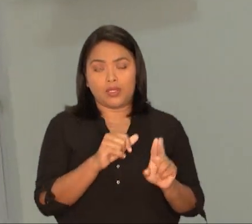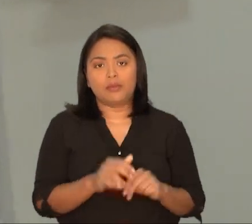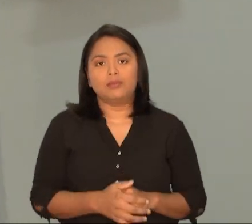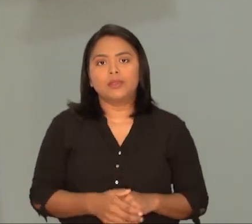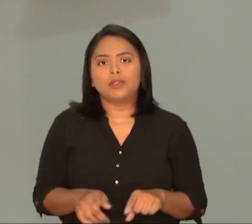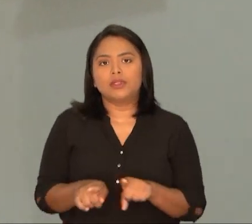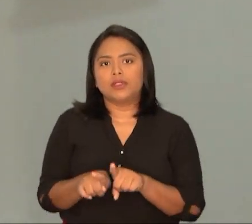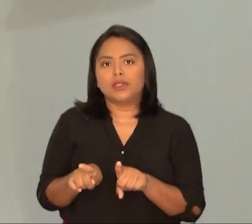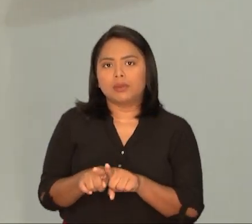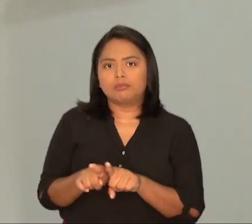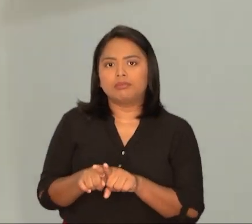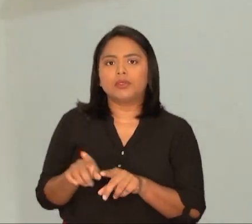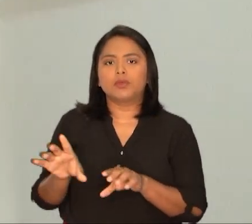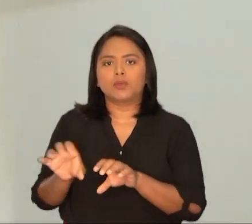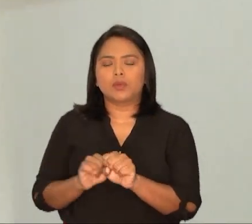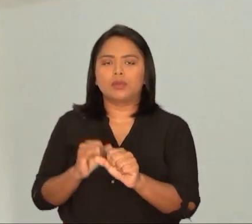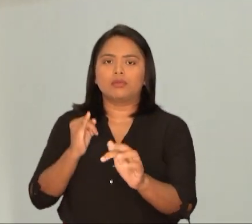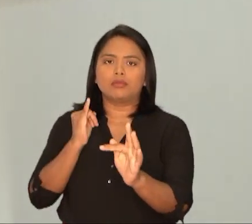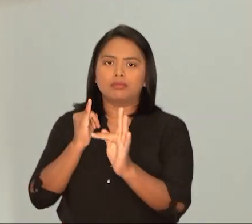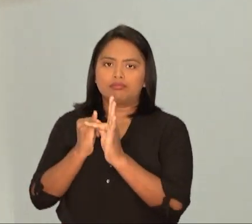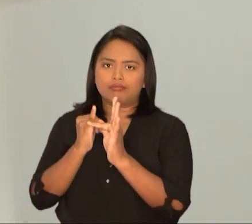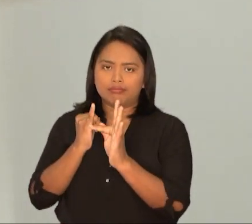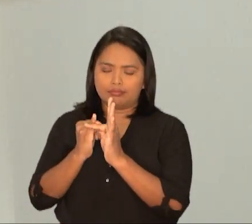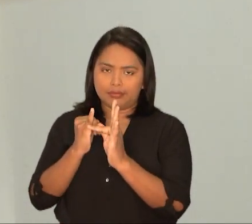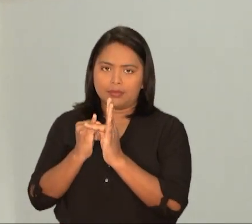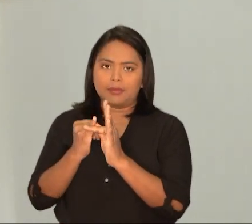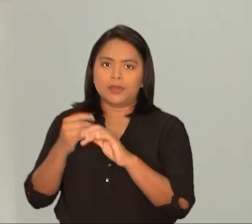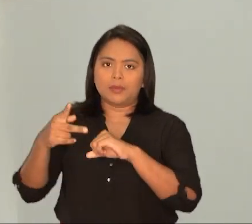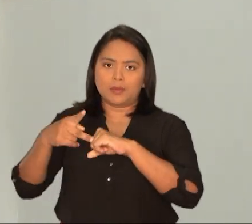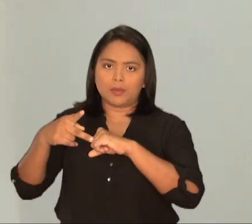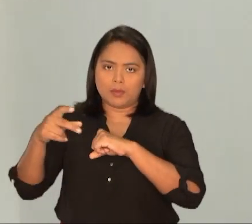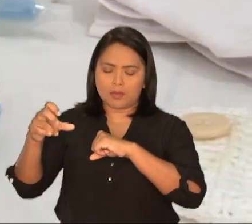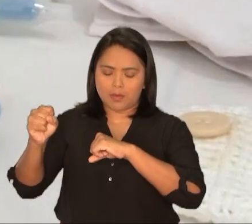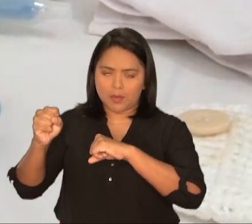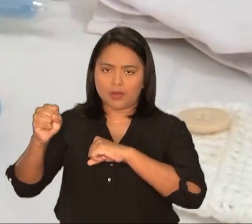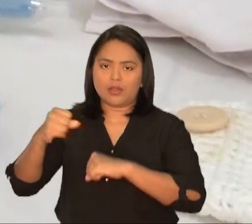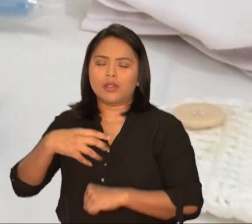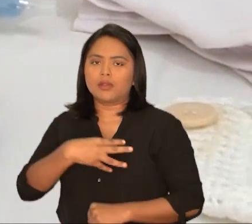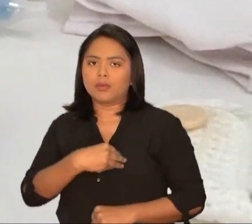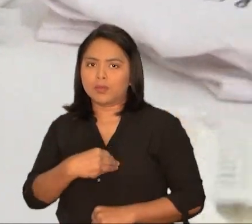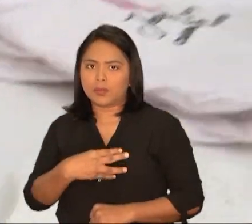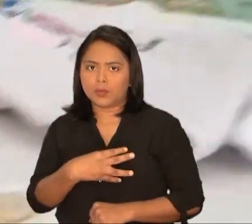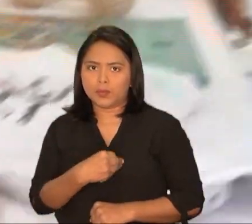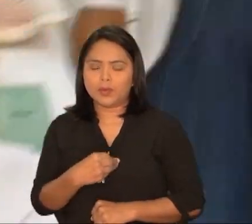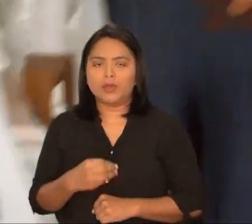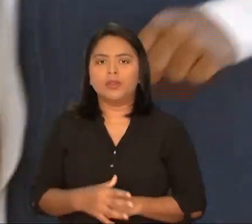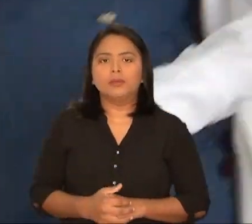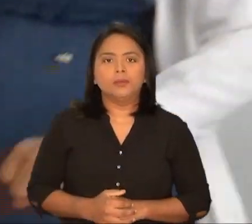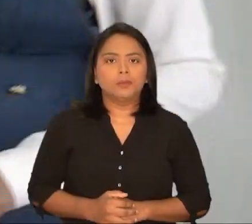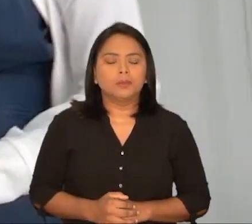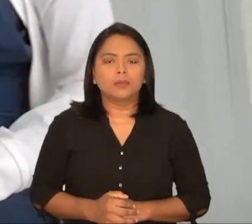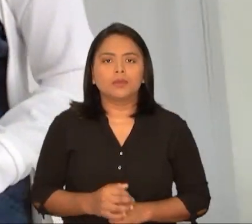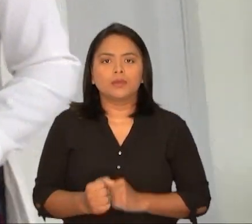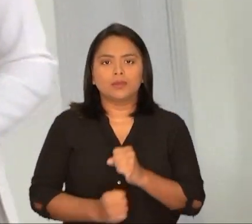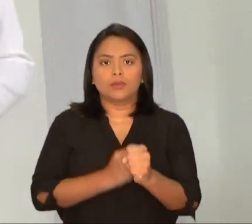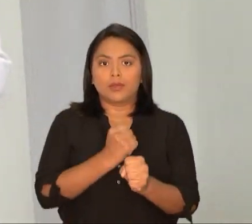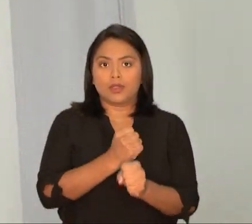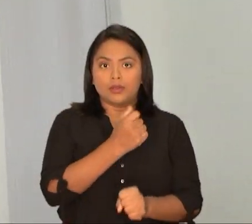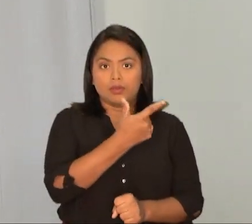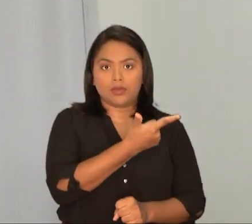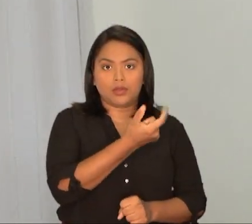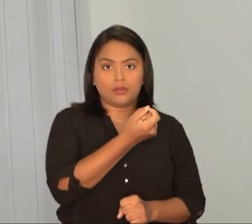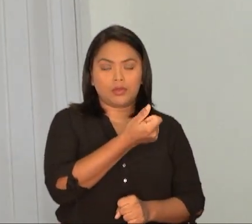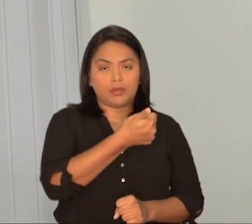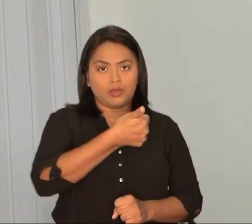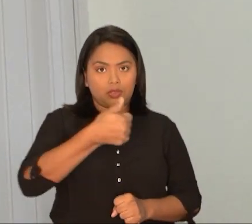de Graduação e Pós-Graduação e pós-graduanda em Aleitamento Materno pelo Instituto Passo 1. Em 2018, começou